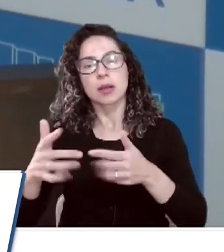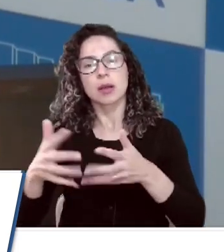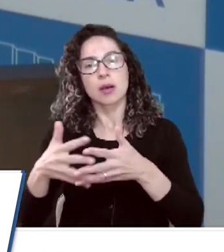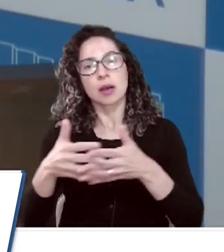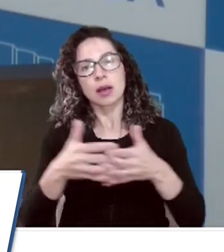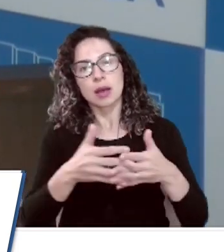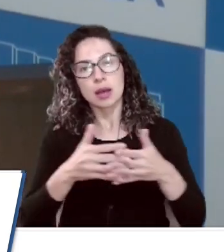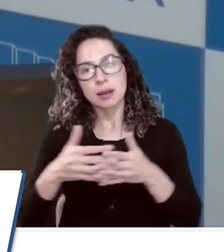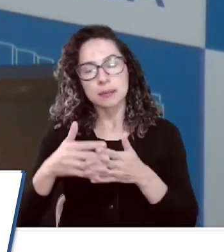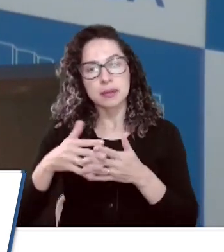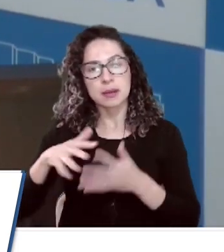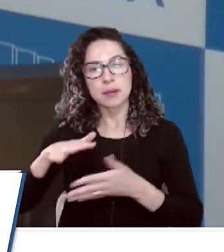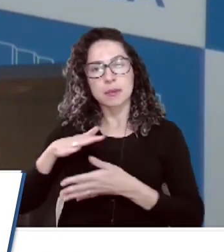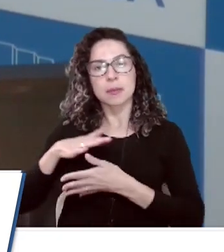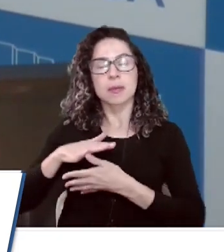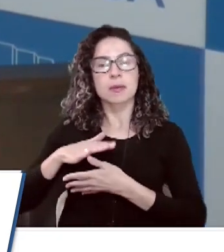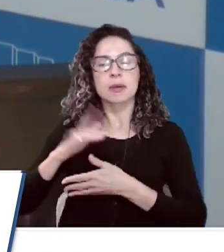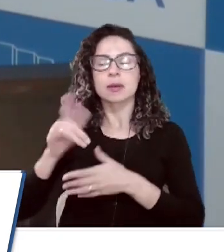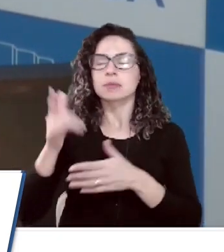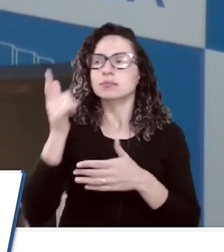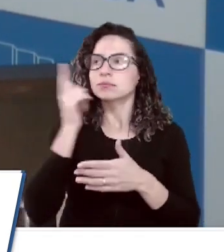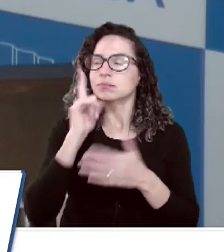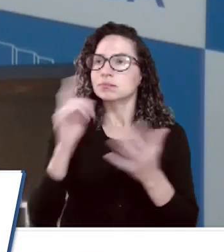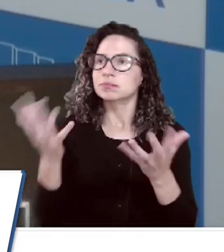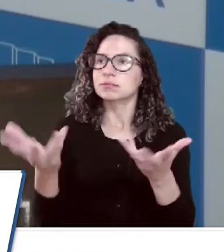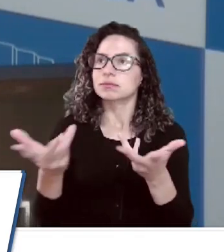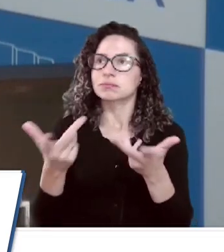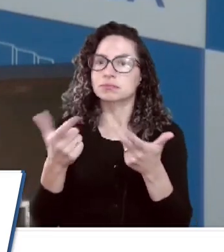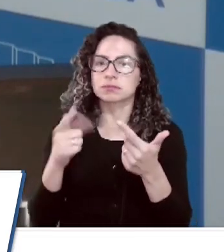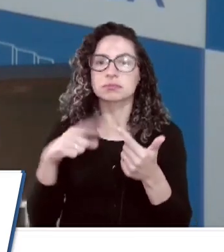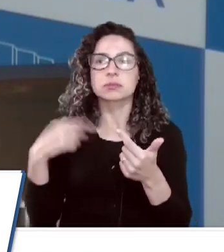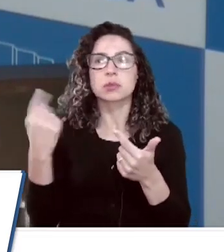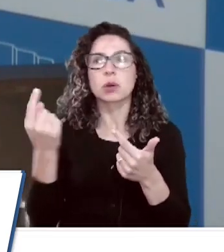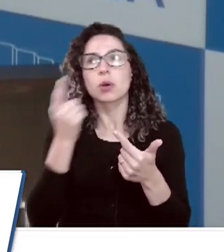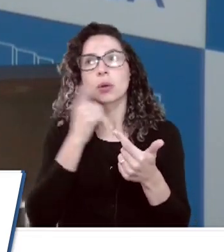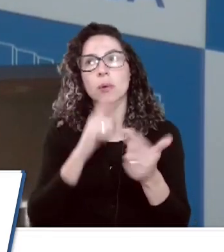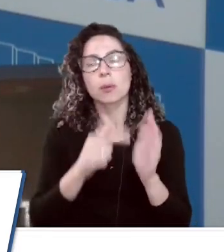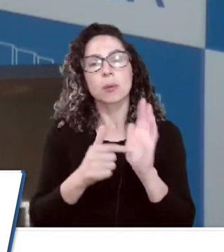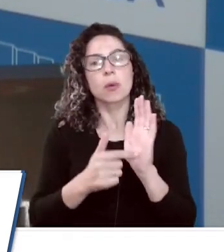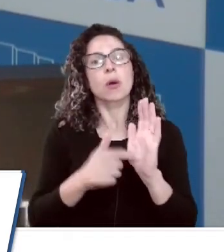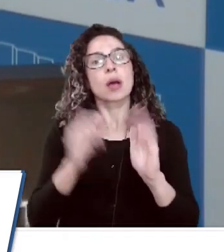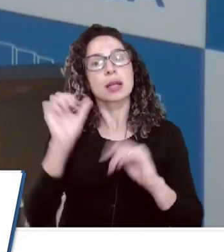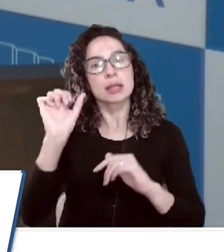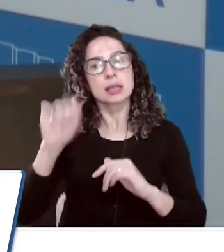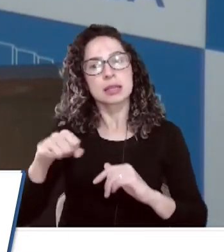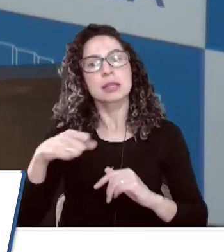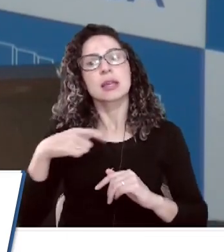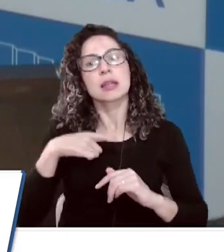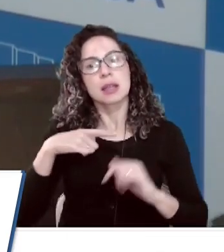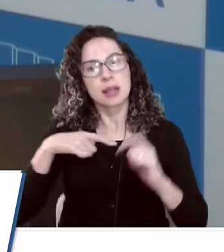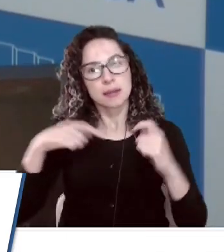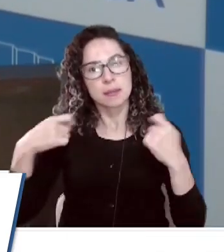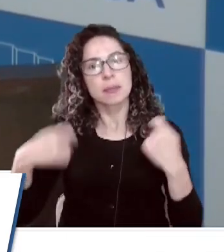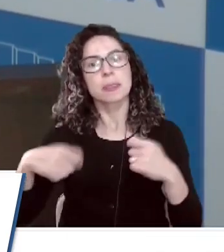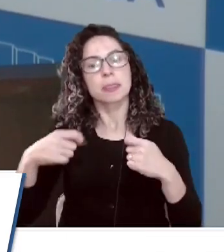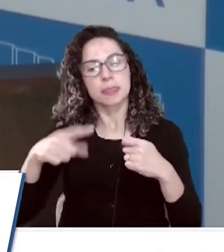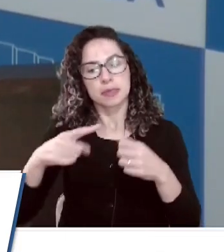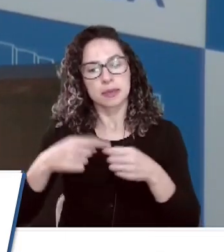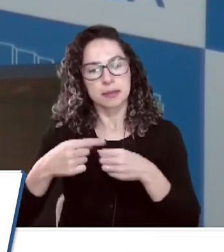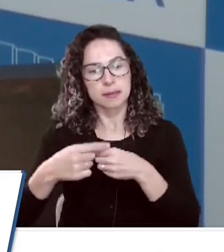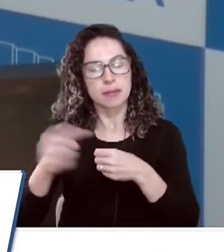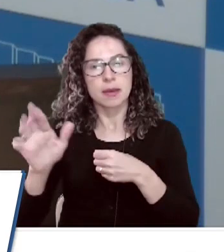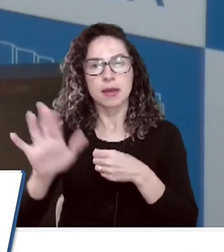mamografia, na qual foi um sucesso. Nós mostramos que há sim demanda aqui para a nossa cidade, para a nossa região,